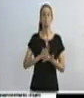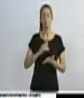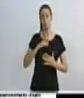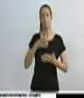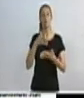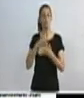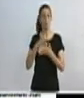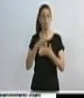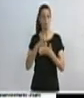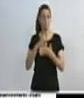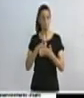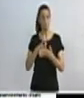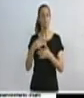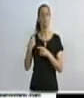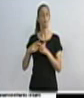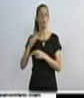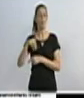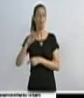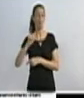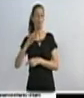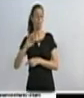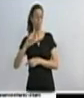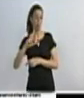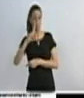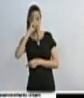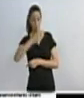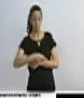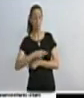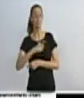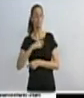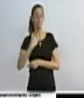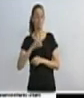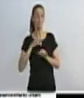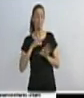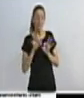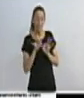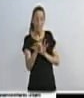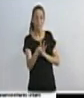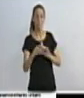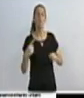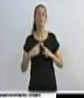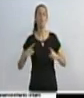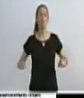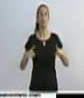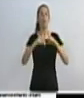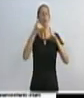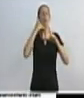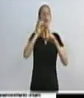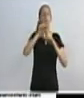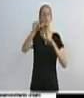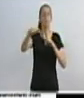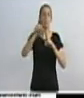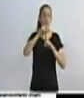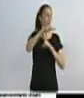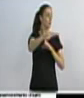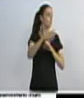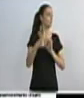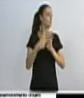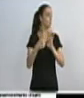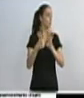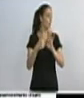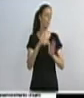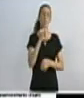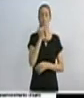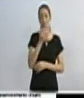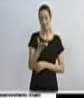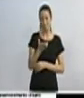restrições da Anatel com relação à emissão da radiofrequência. Aqui a gente tem um exemplo,